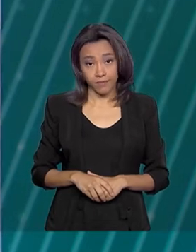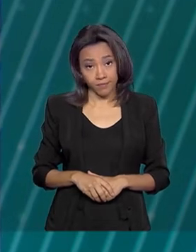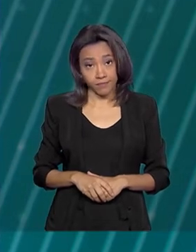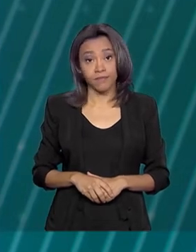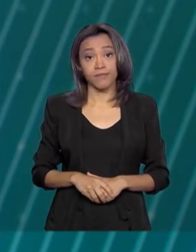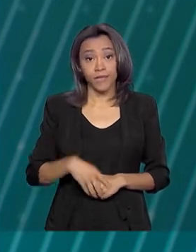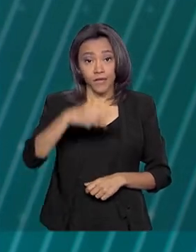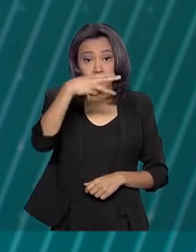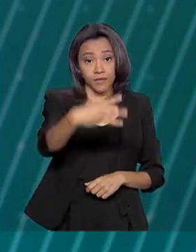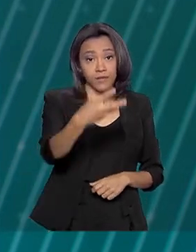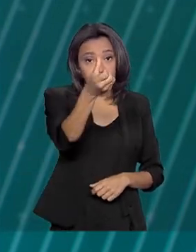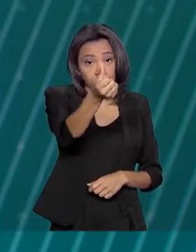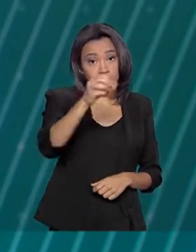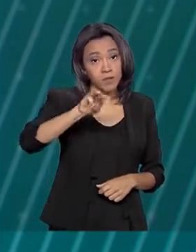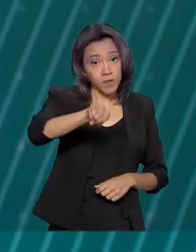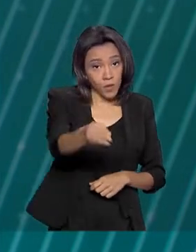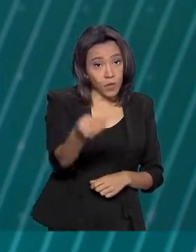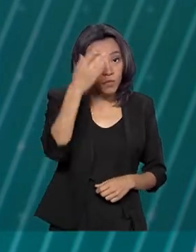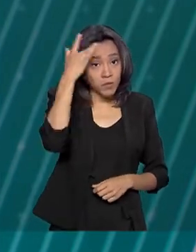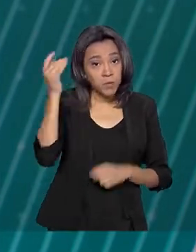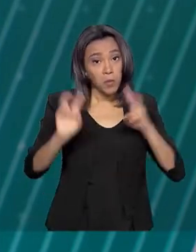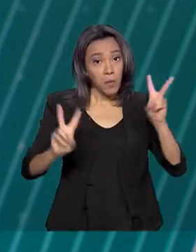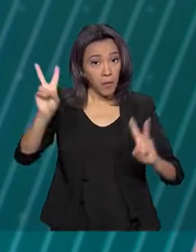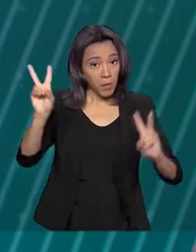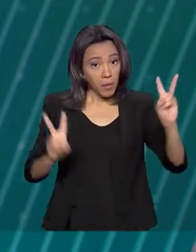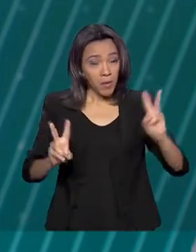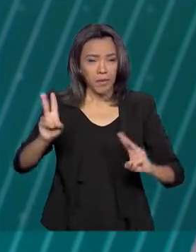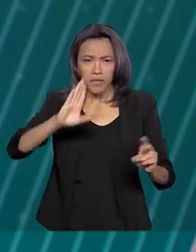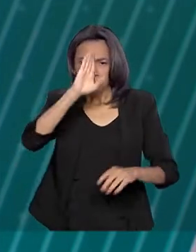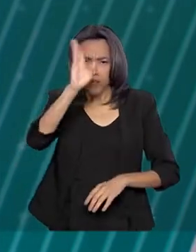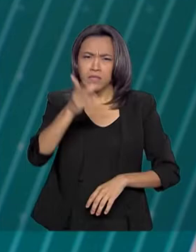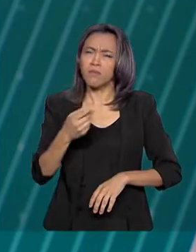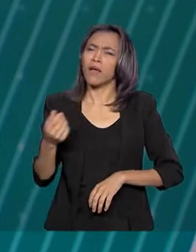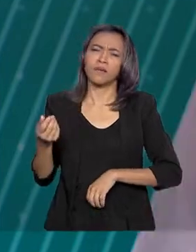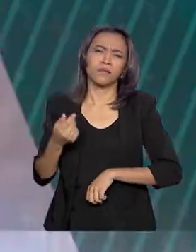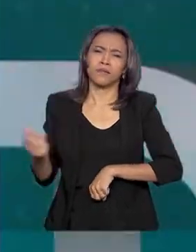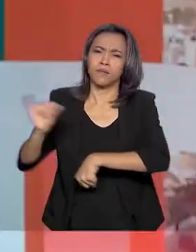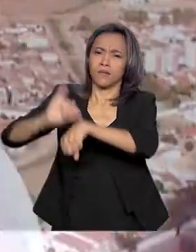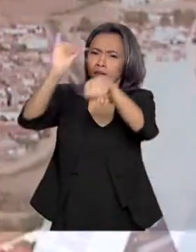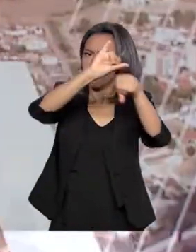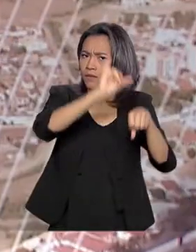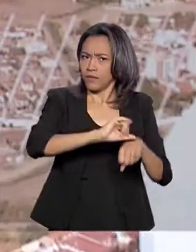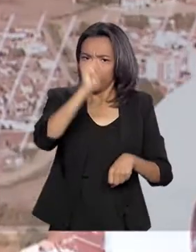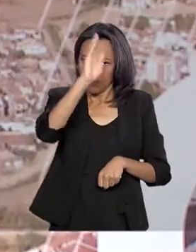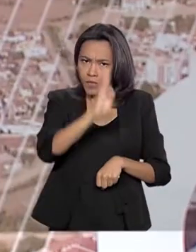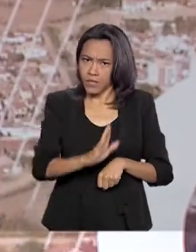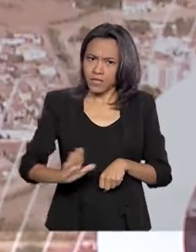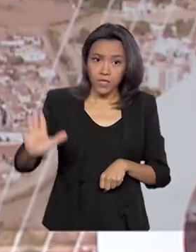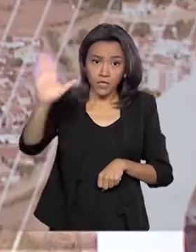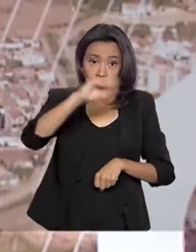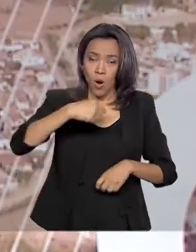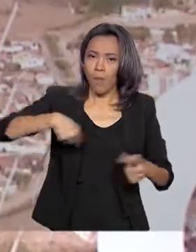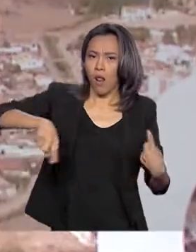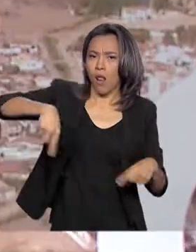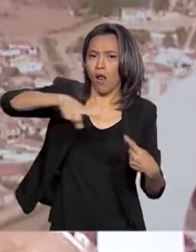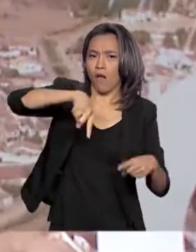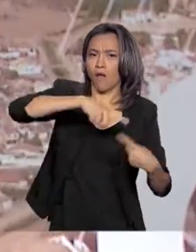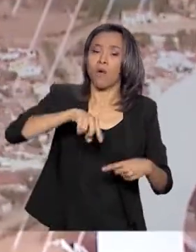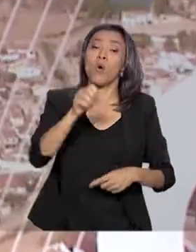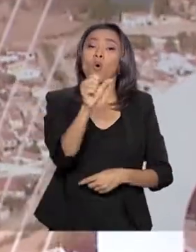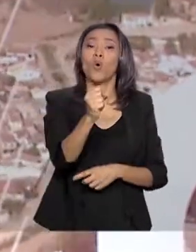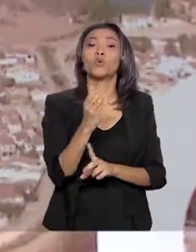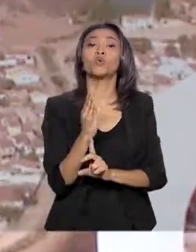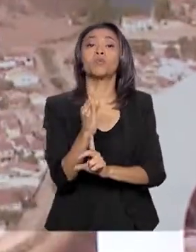E olha, 36 milhões de foliões estão curtindo o carnaval nas principais cidades do país. A expectativa é de que sejam movimentados 8 bilhões de